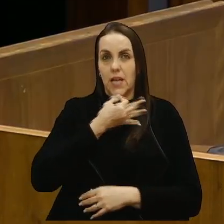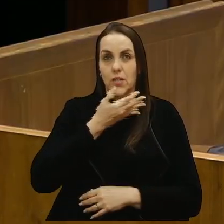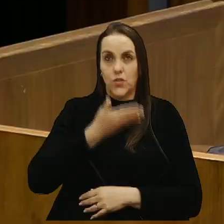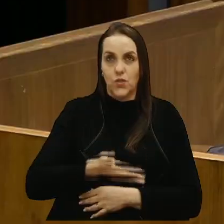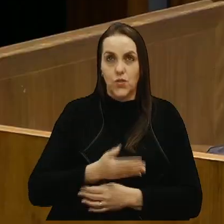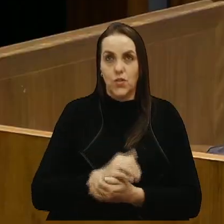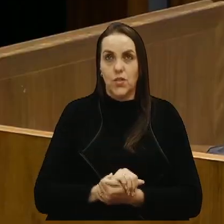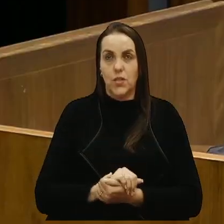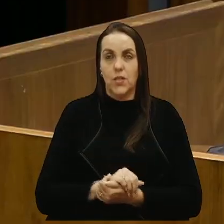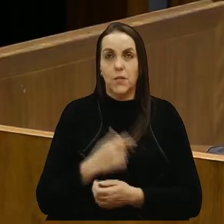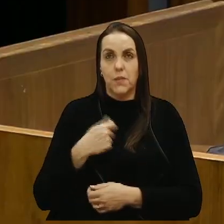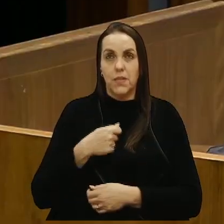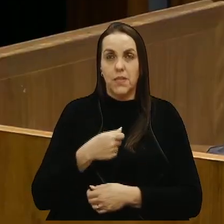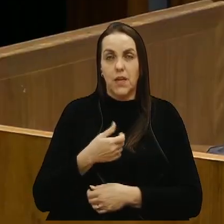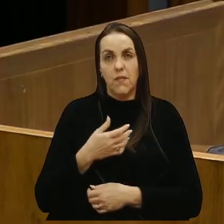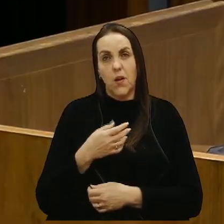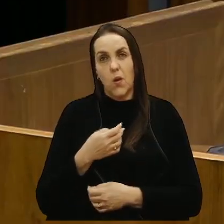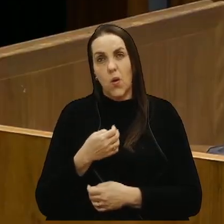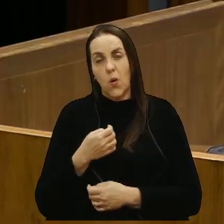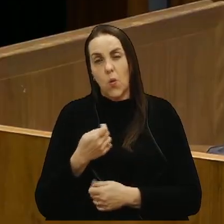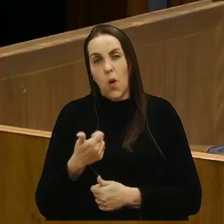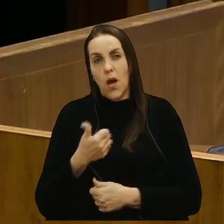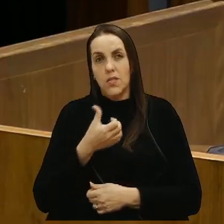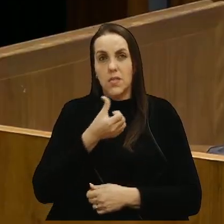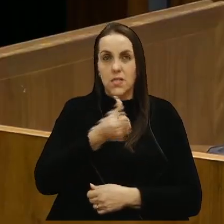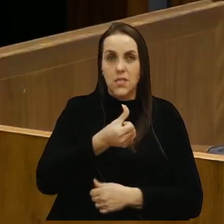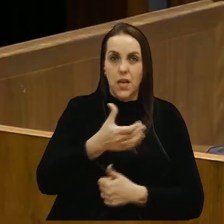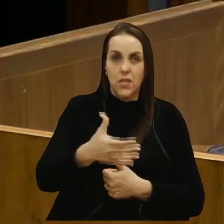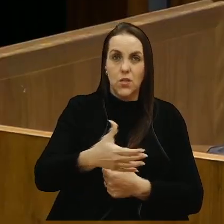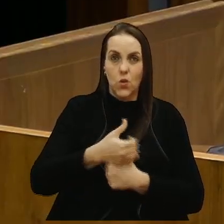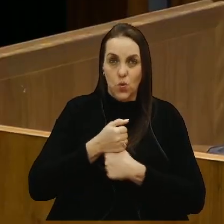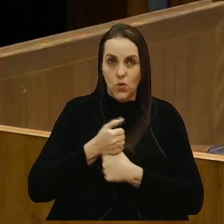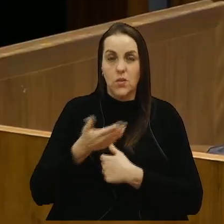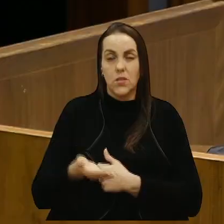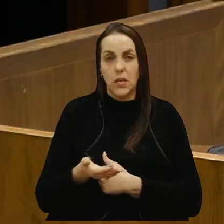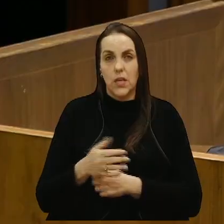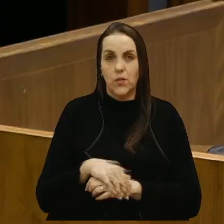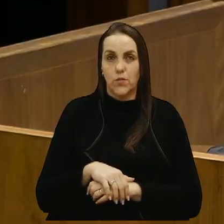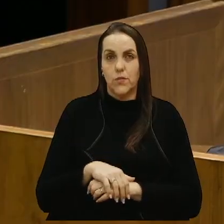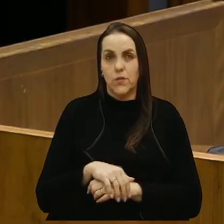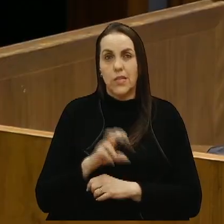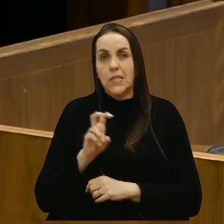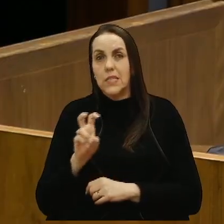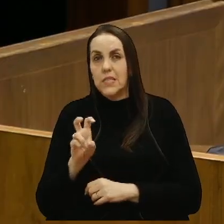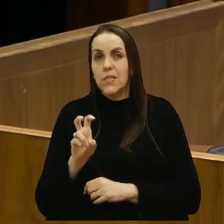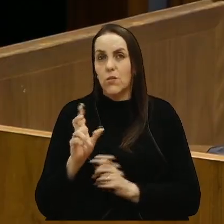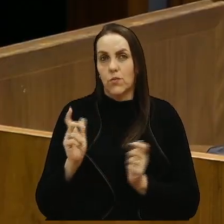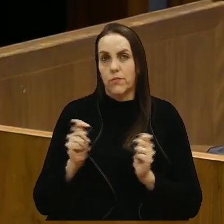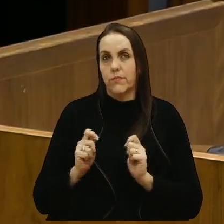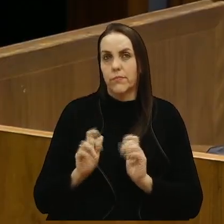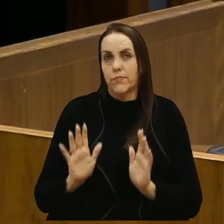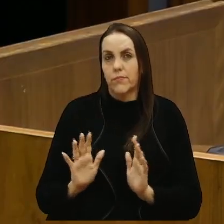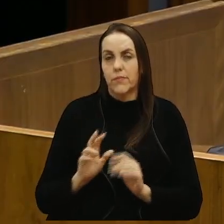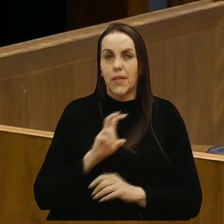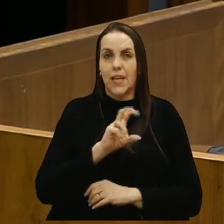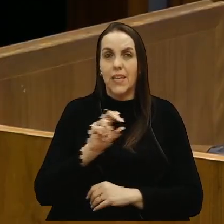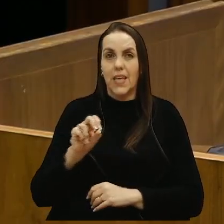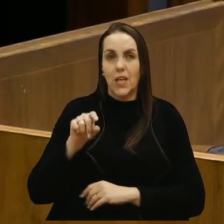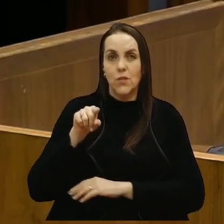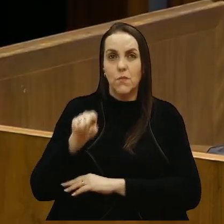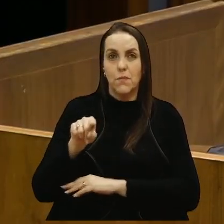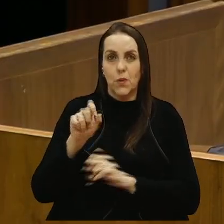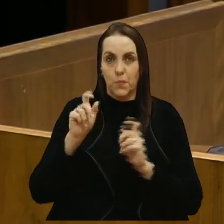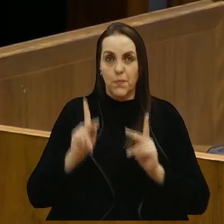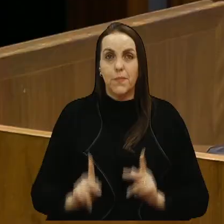ter quase 6 conselhos tutelares, 5 para quem considera que nós temos em torno de 500 mil